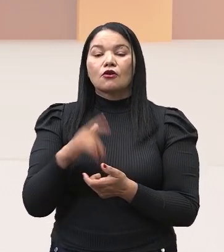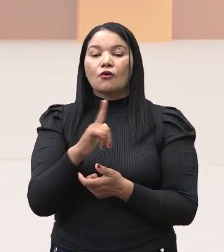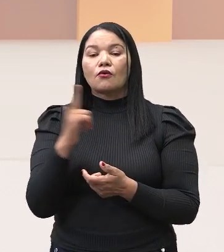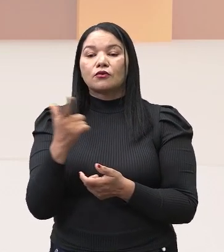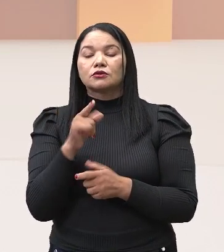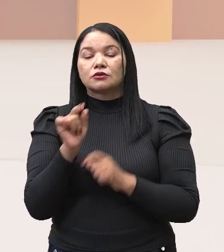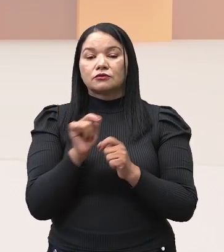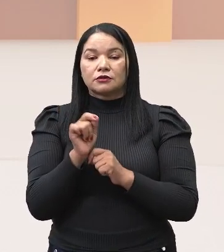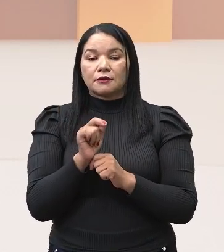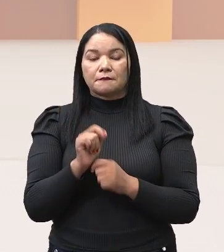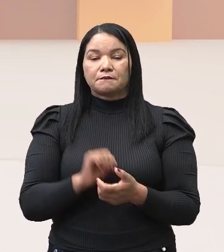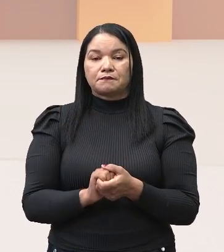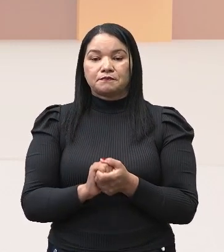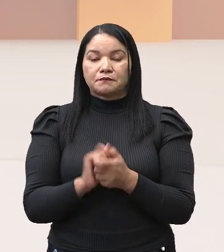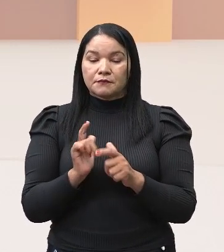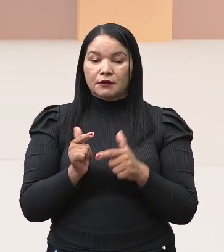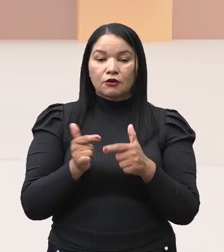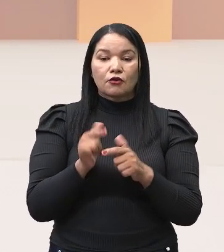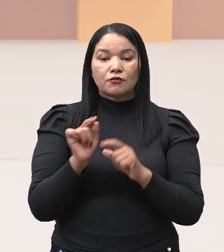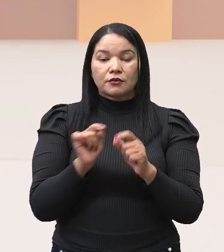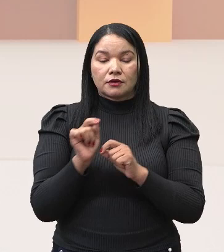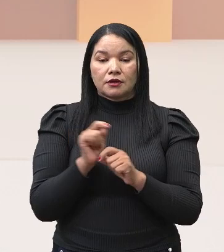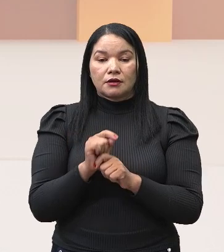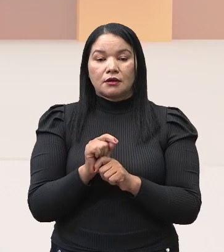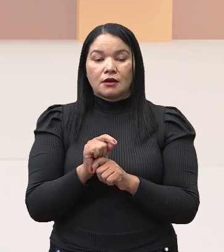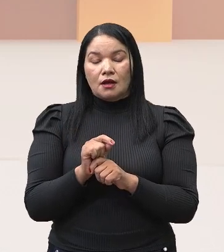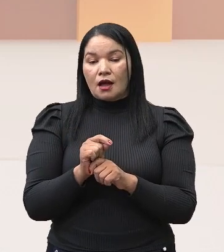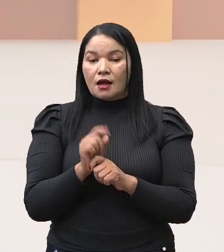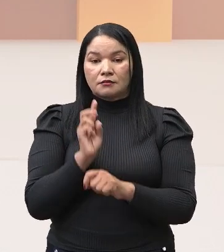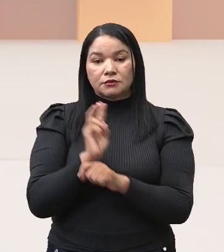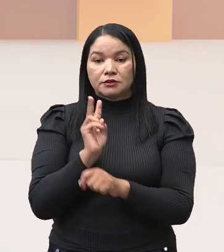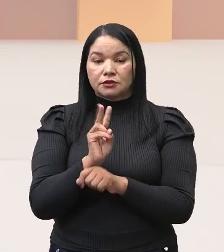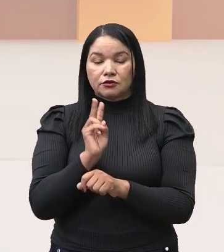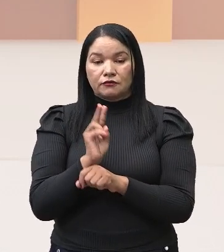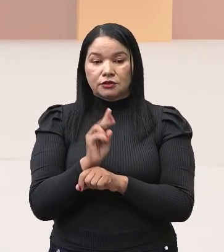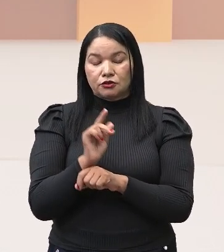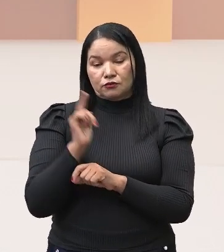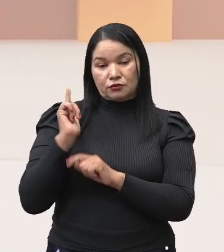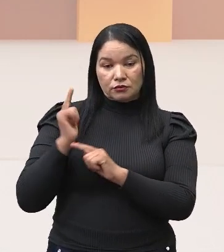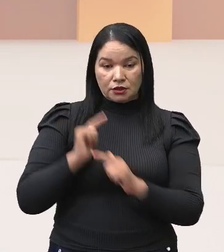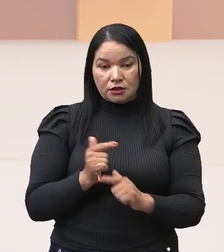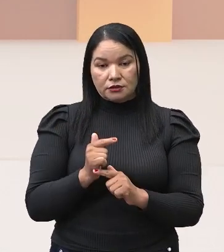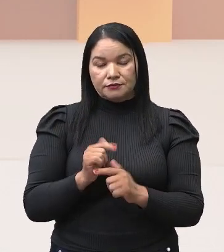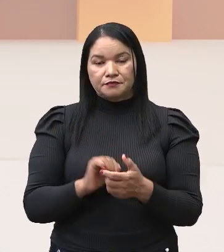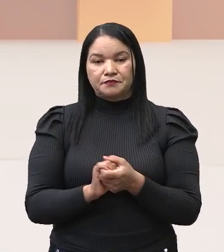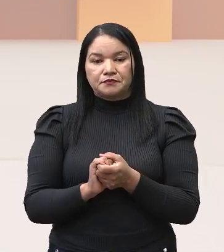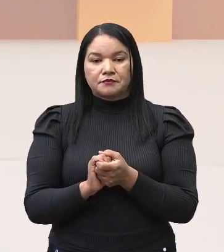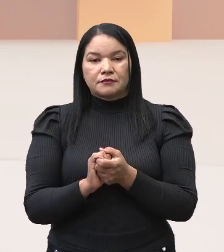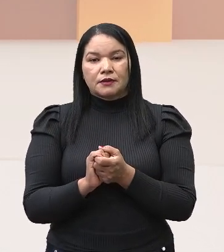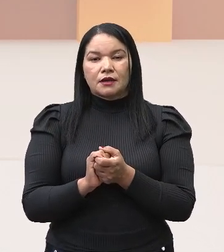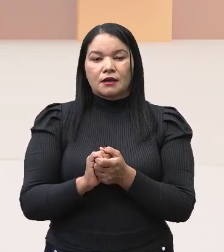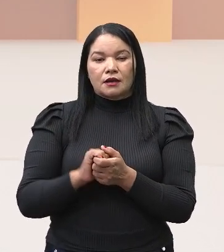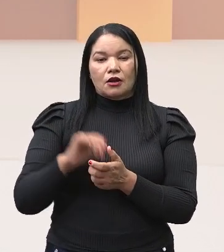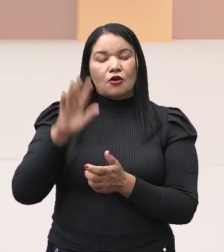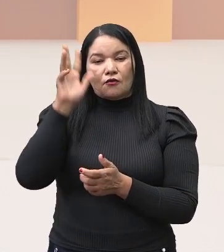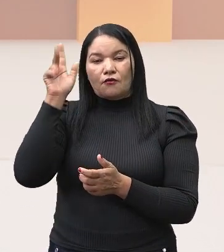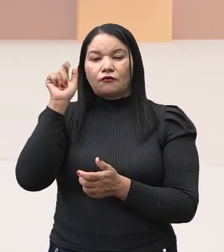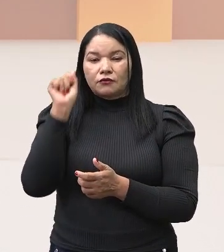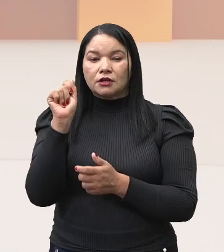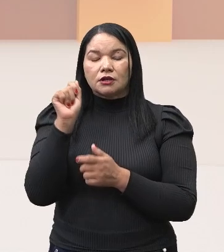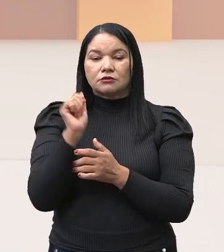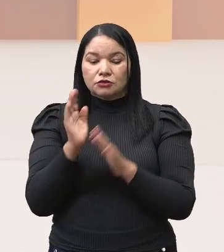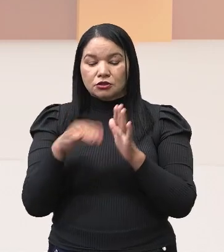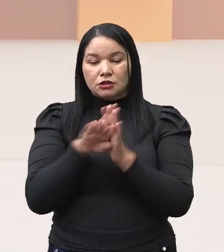era a preservação de suas tradições. Quando os africanos chegavam ao